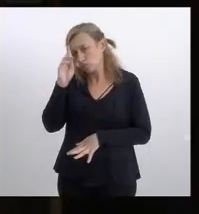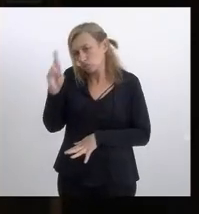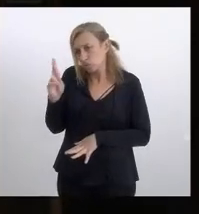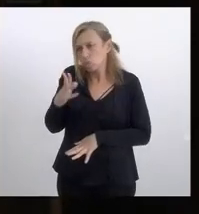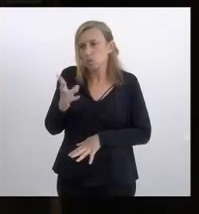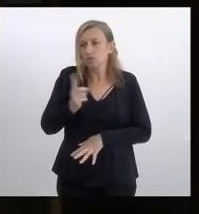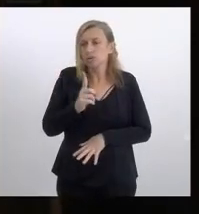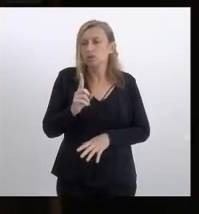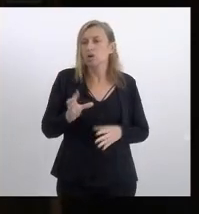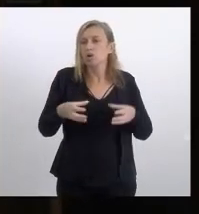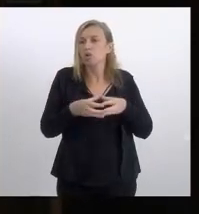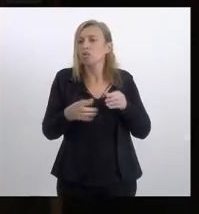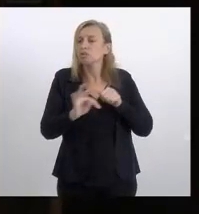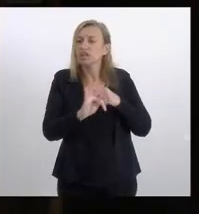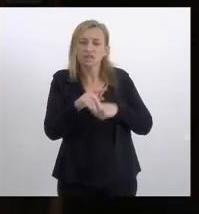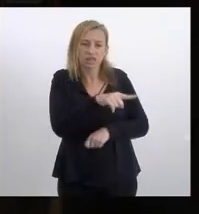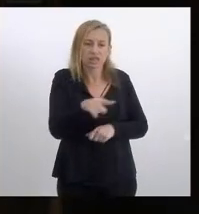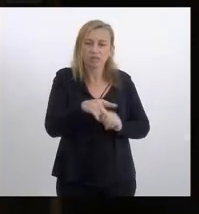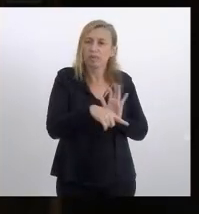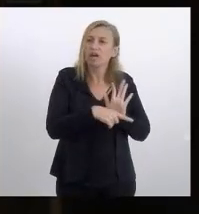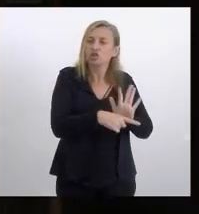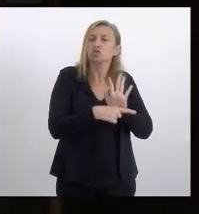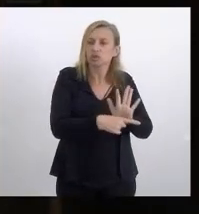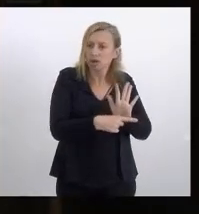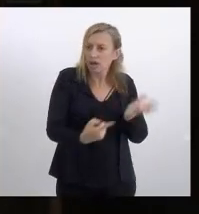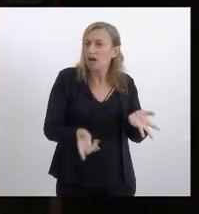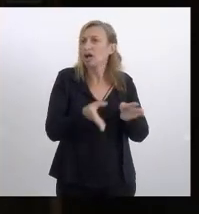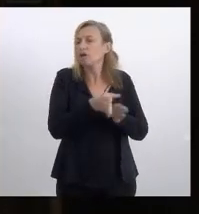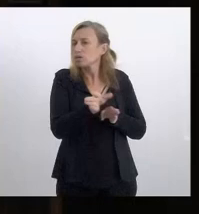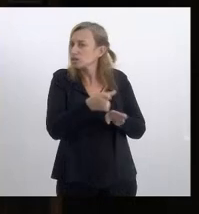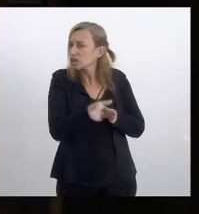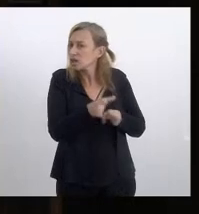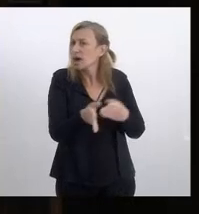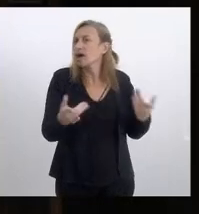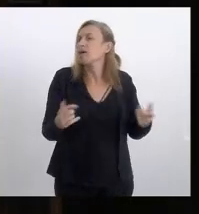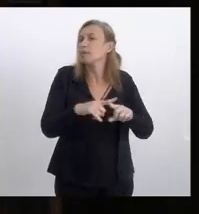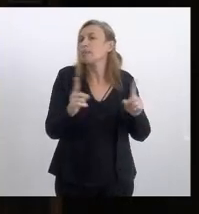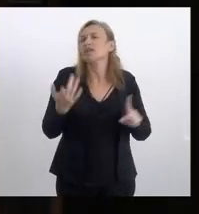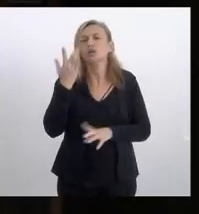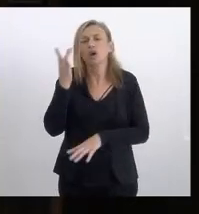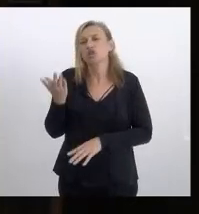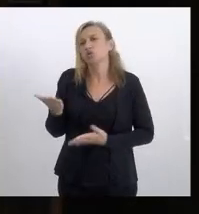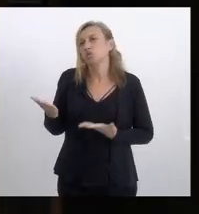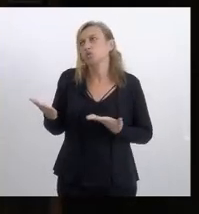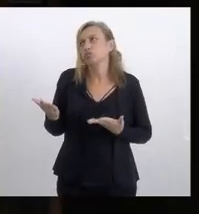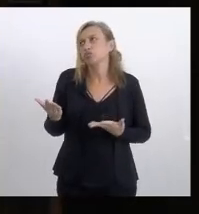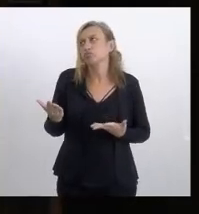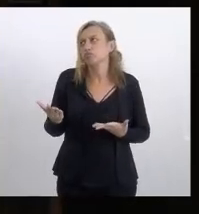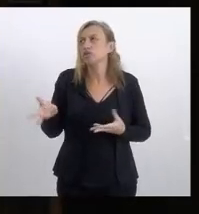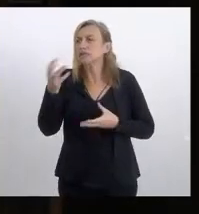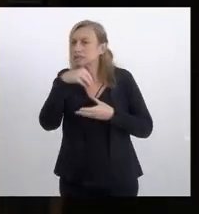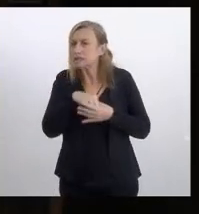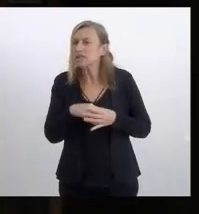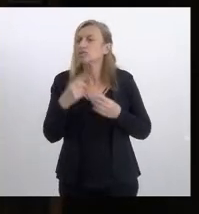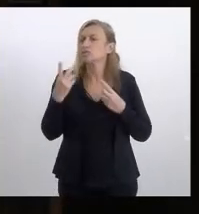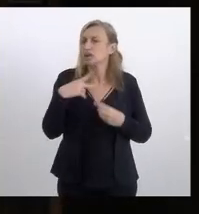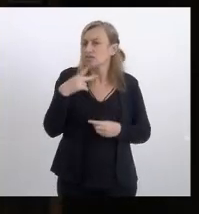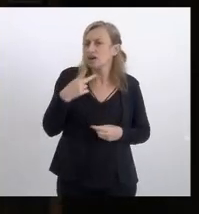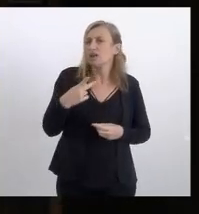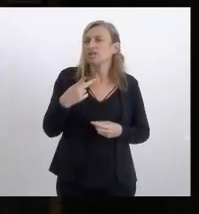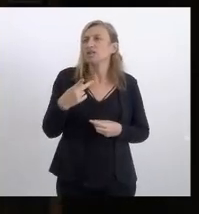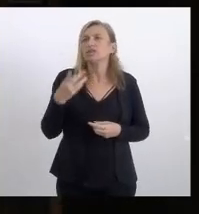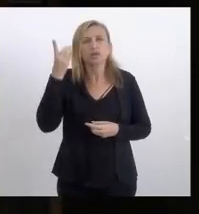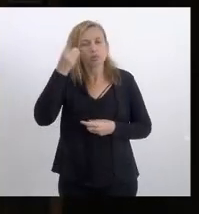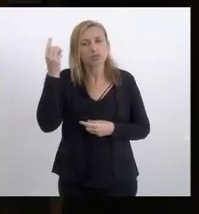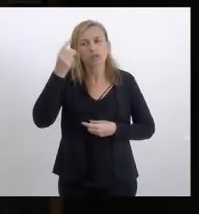a equipe técnica tá aqui para auxiliar para ajudar para poder fazer isso mas eu acho que fica eu acho que fica dentro do discurso do